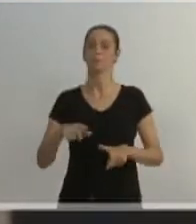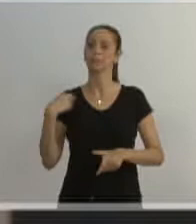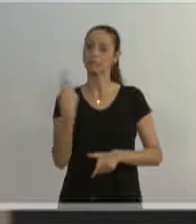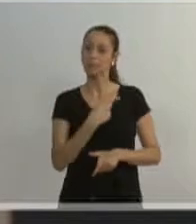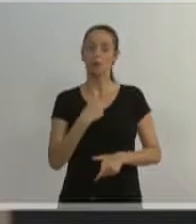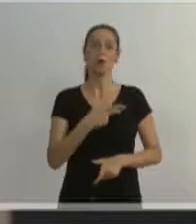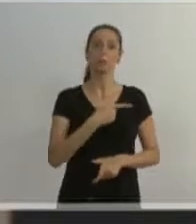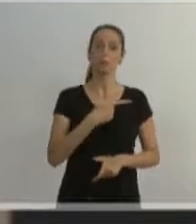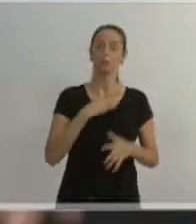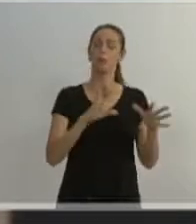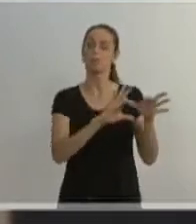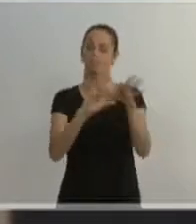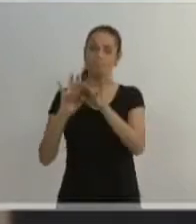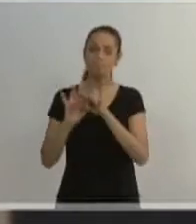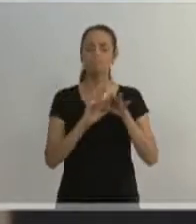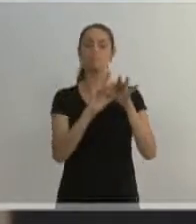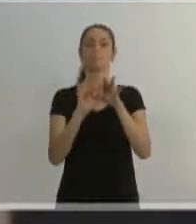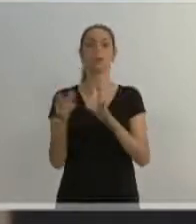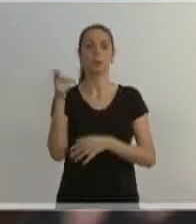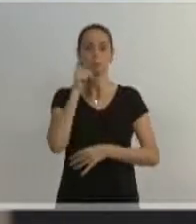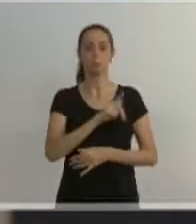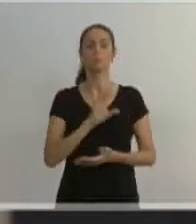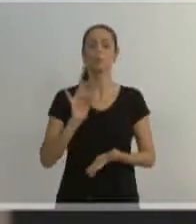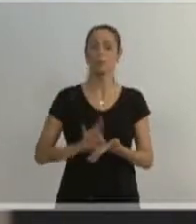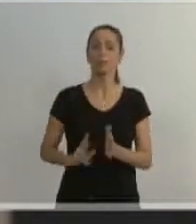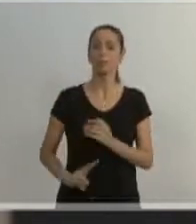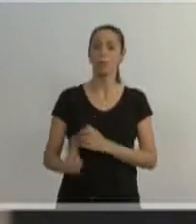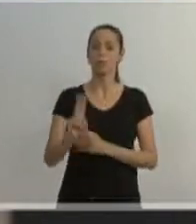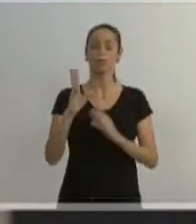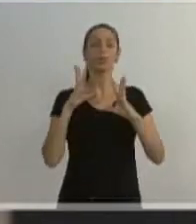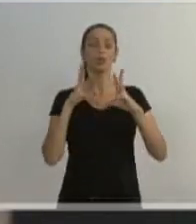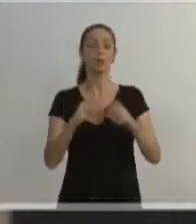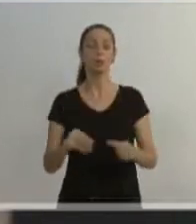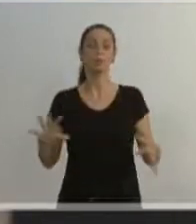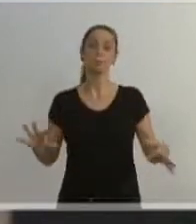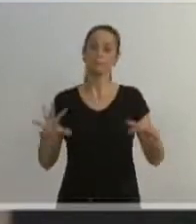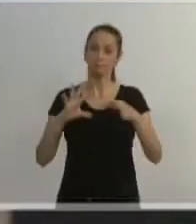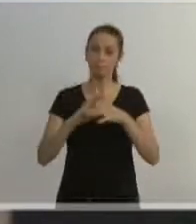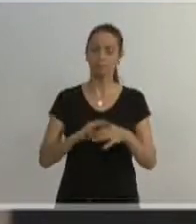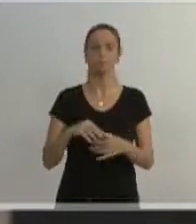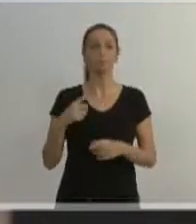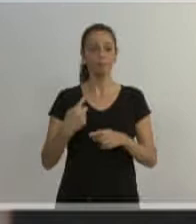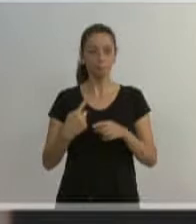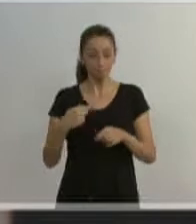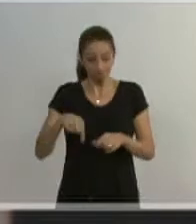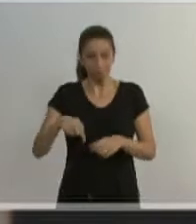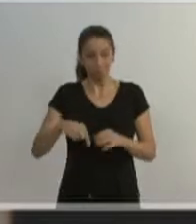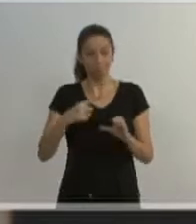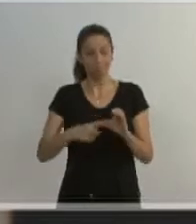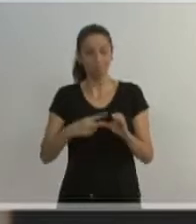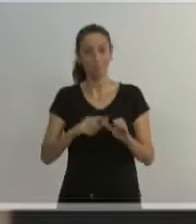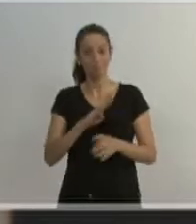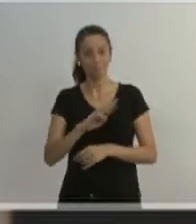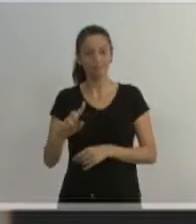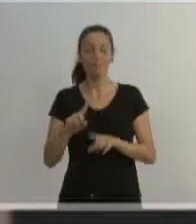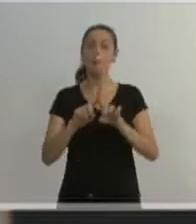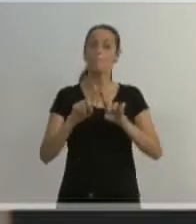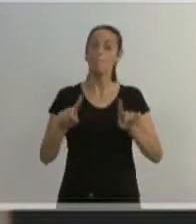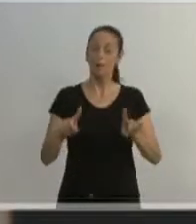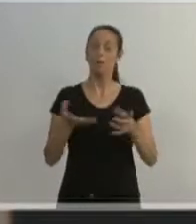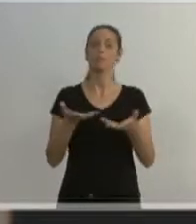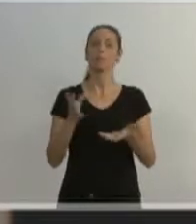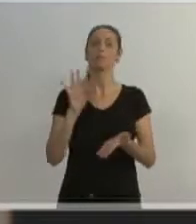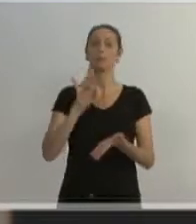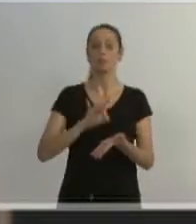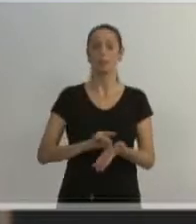questões partidárias e todas essa questão reconhecendo todos os parceiros na nossa cidade do povo mas quer reforçar a